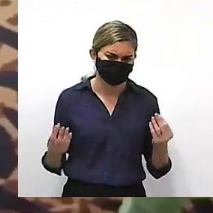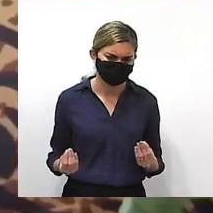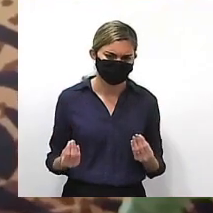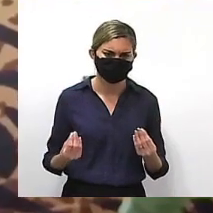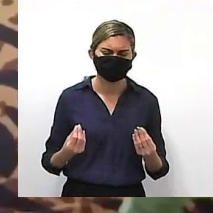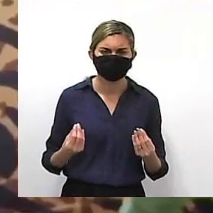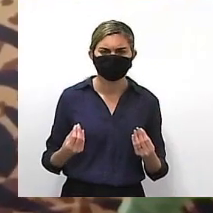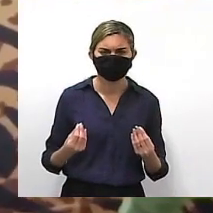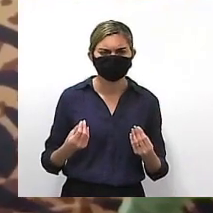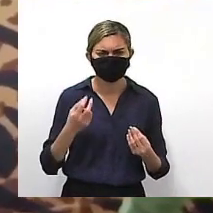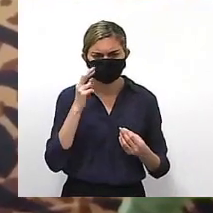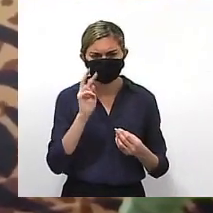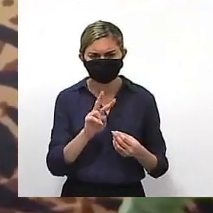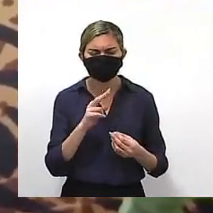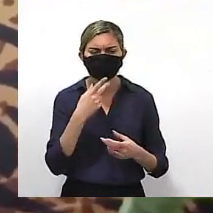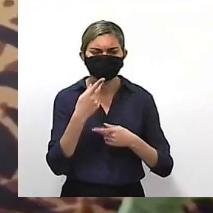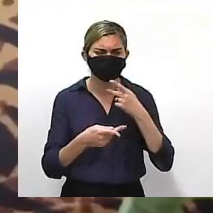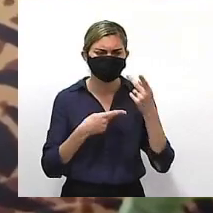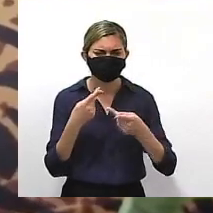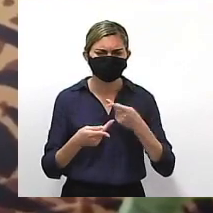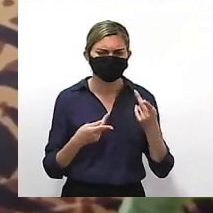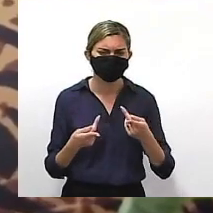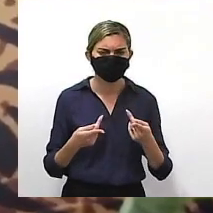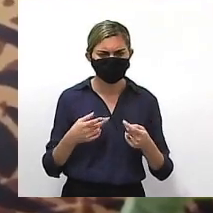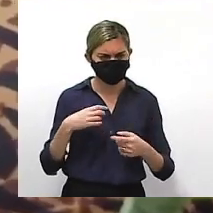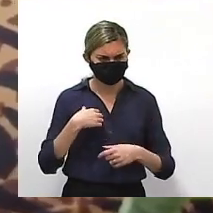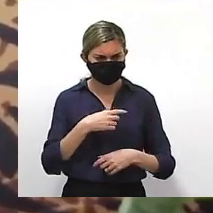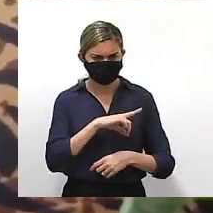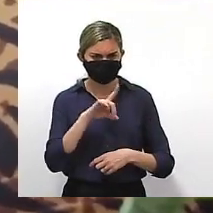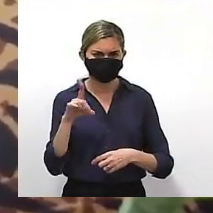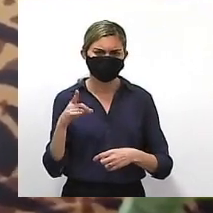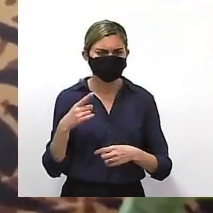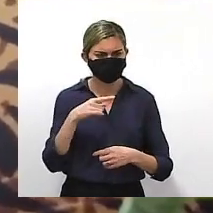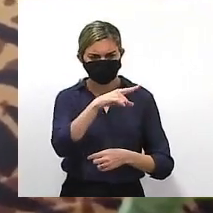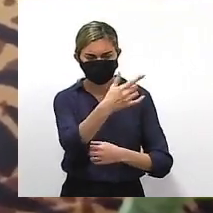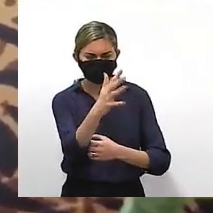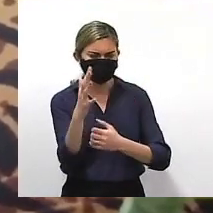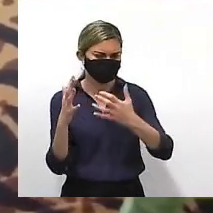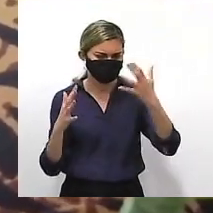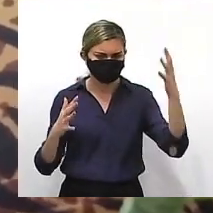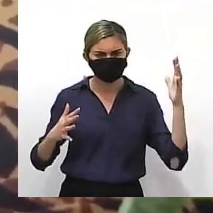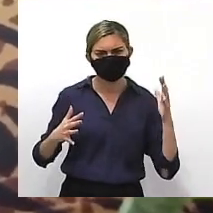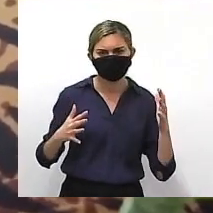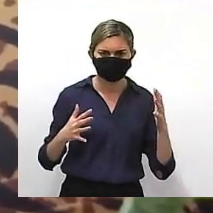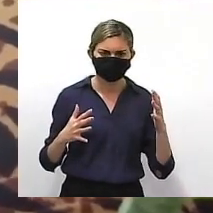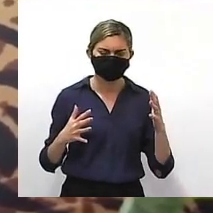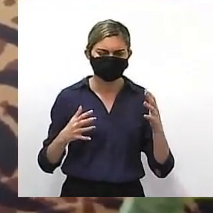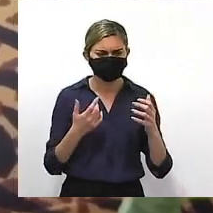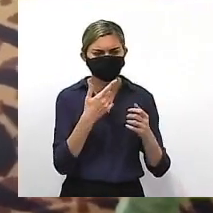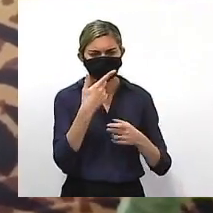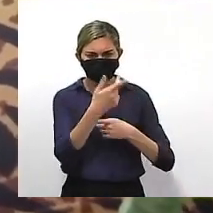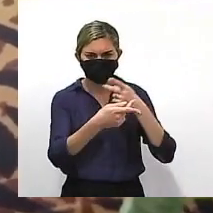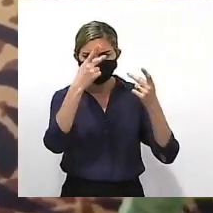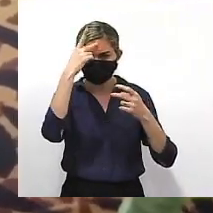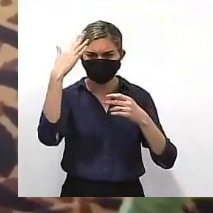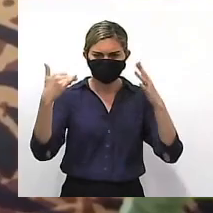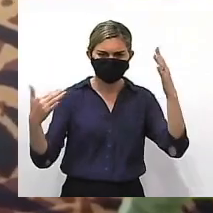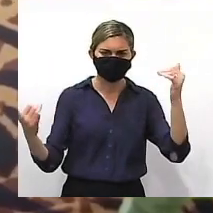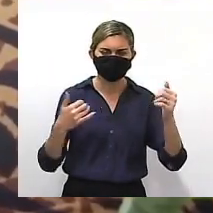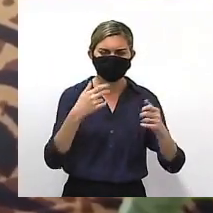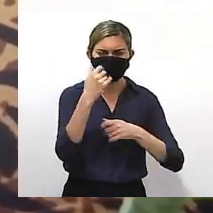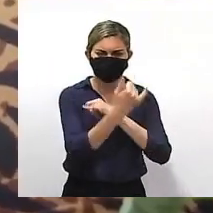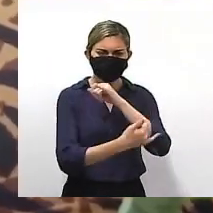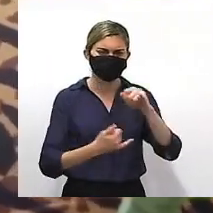Muita gente por aí dizendo assim, oxe, Deus me livre naquela ilha. Por causa da fama que a ilha tem, por causa da